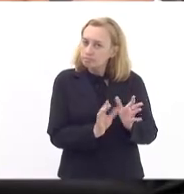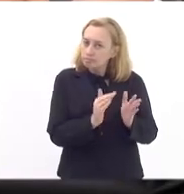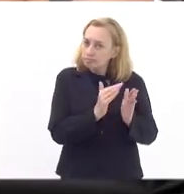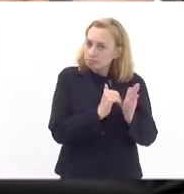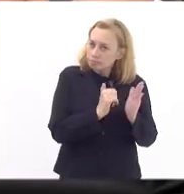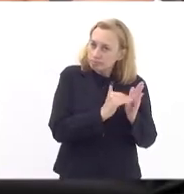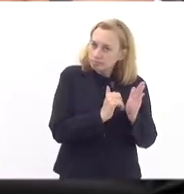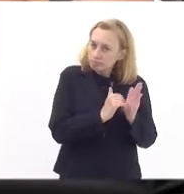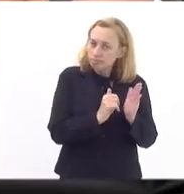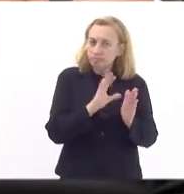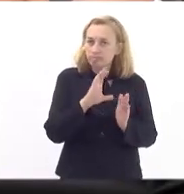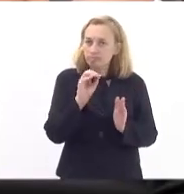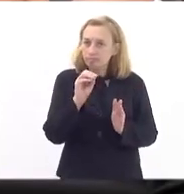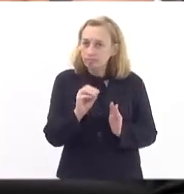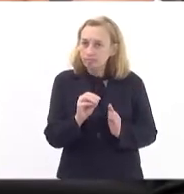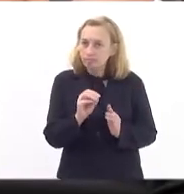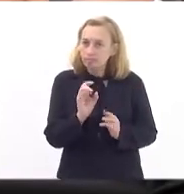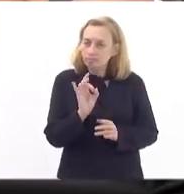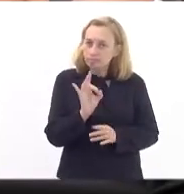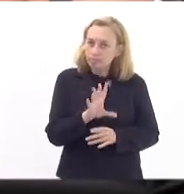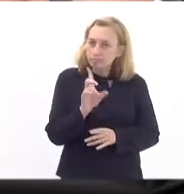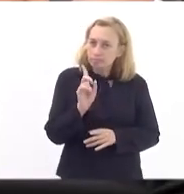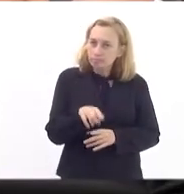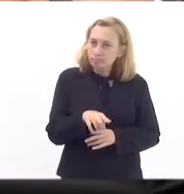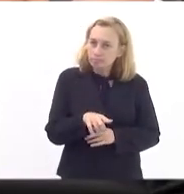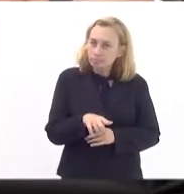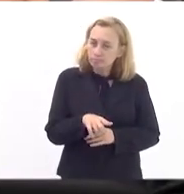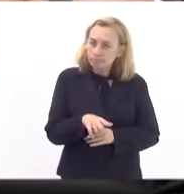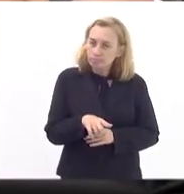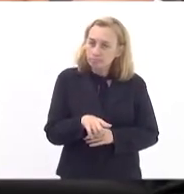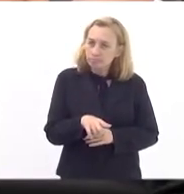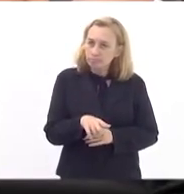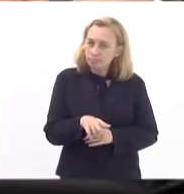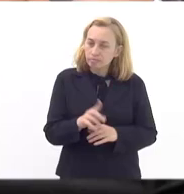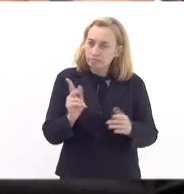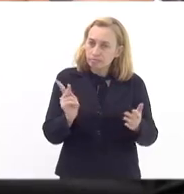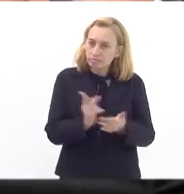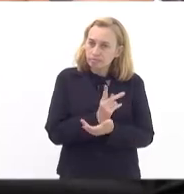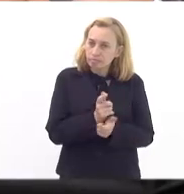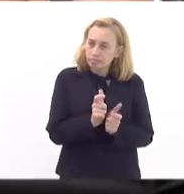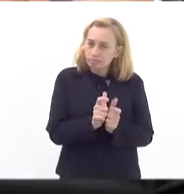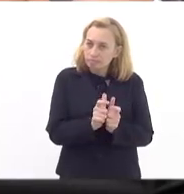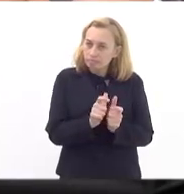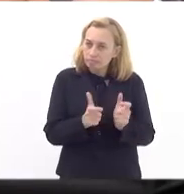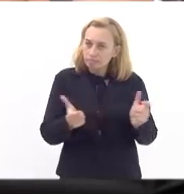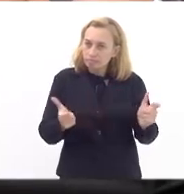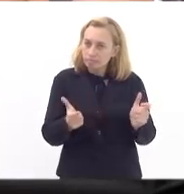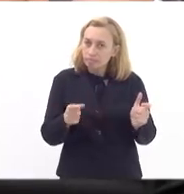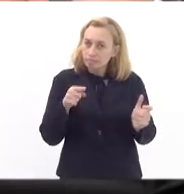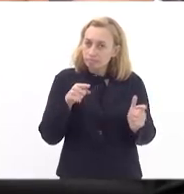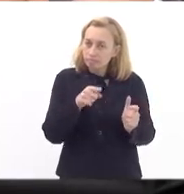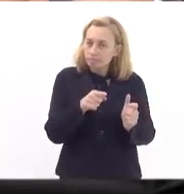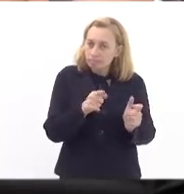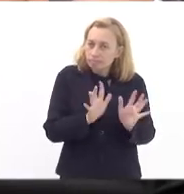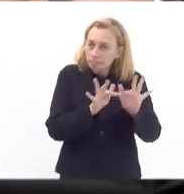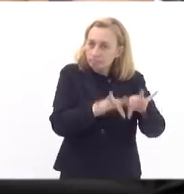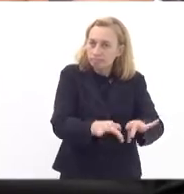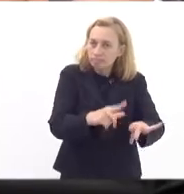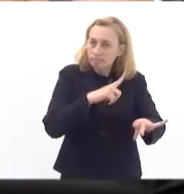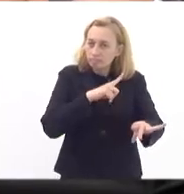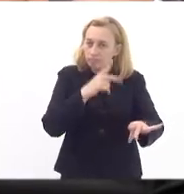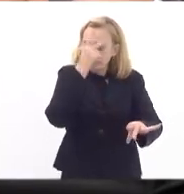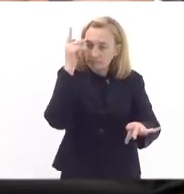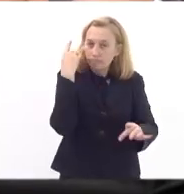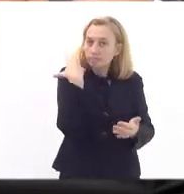retirada desses cabos era só é acontece em grande escala porque lá no final dessa linha tem